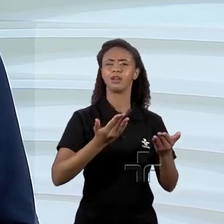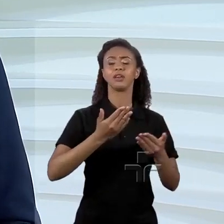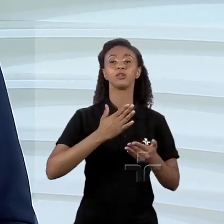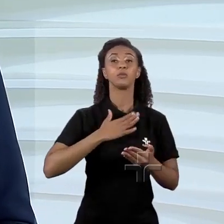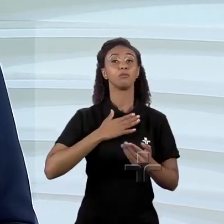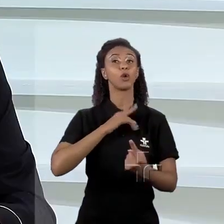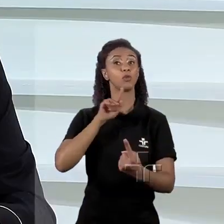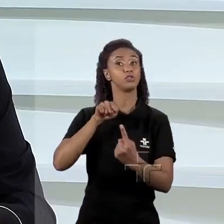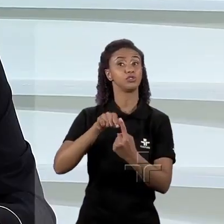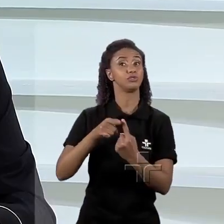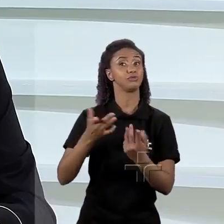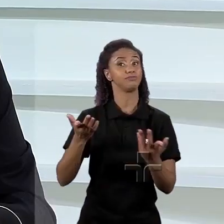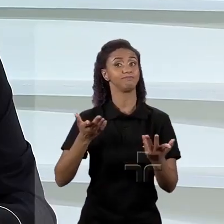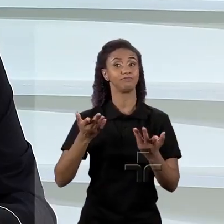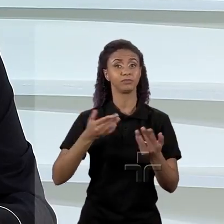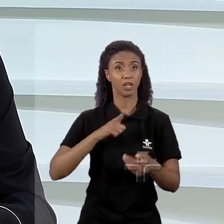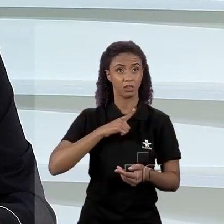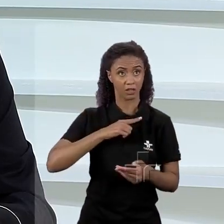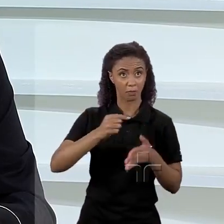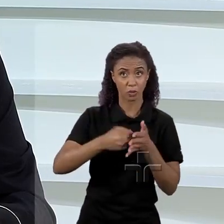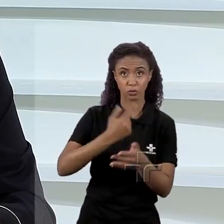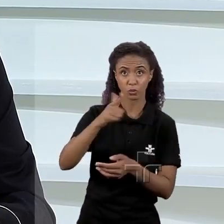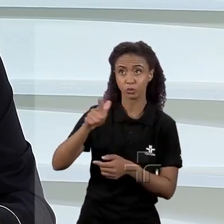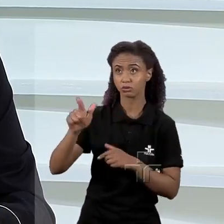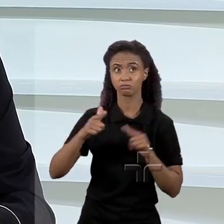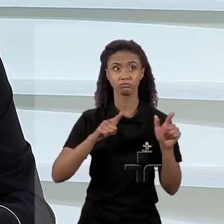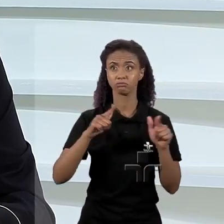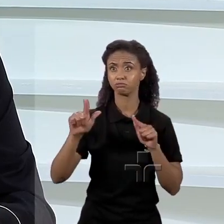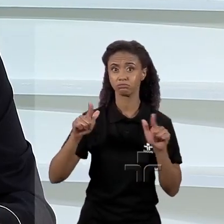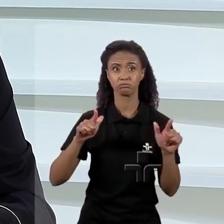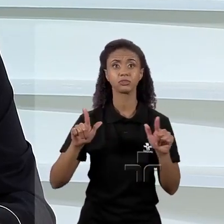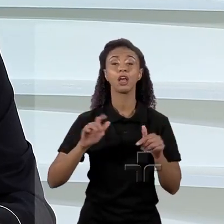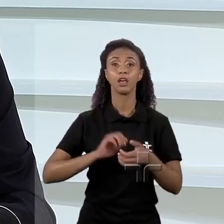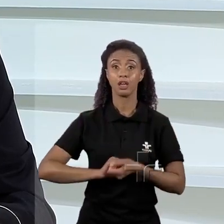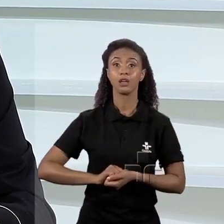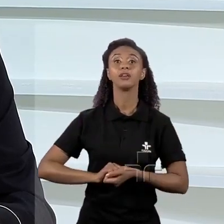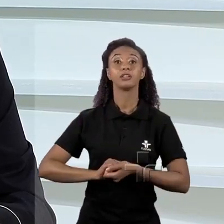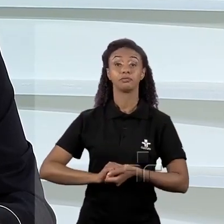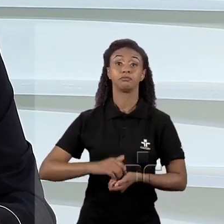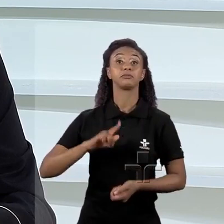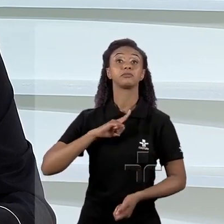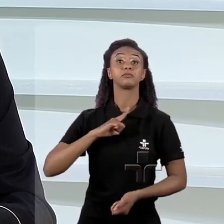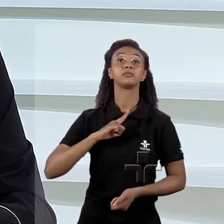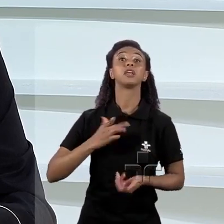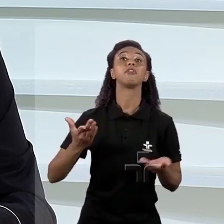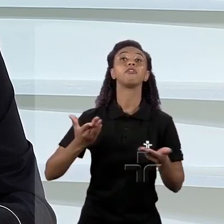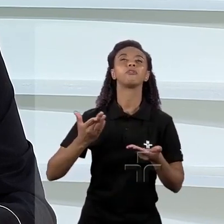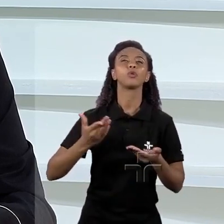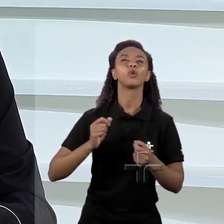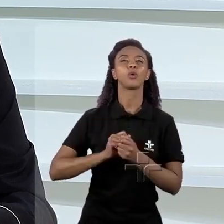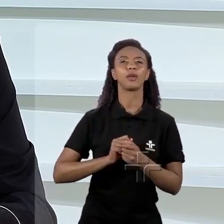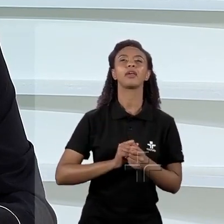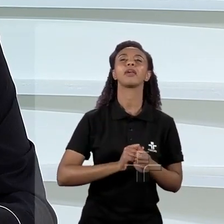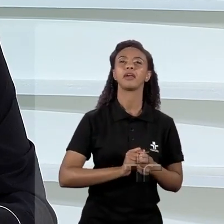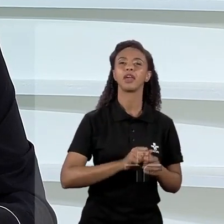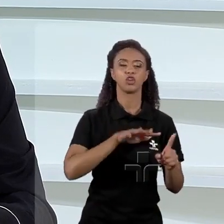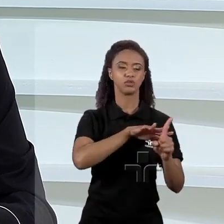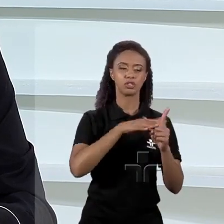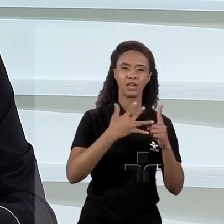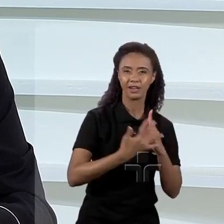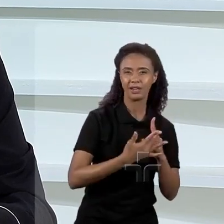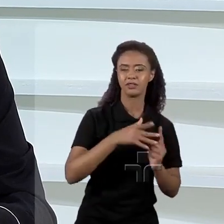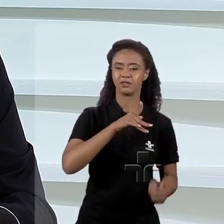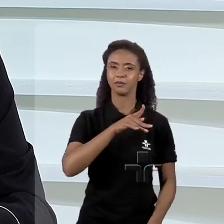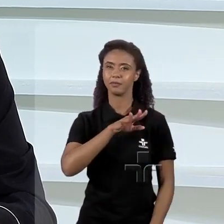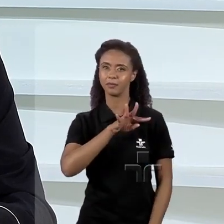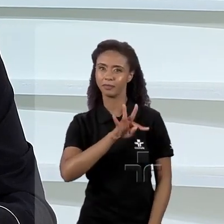Aqui a Thaís, não sei se a Thaís ainda tem... Sim, porque o senhor falou que ele é esquerdista e petista e socialista, mas ele coordenou sua